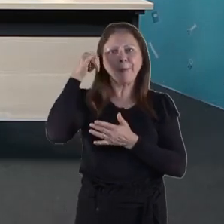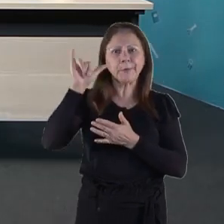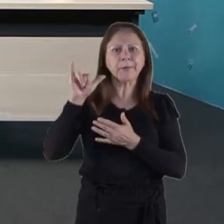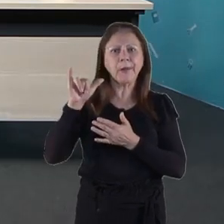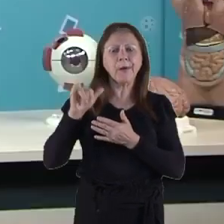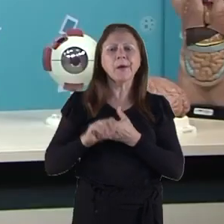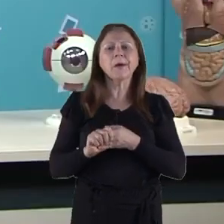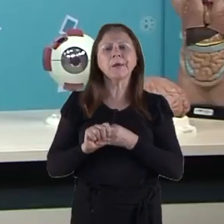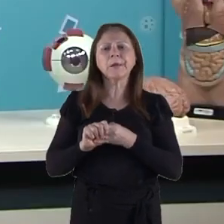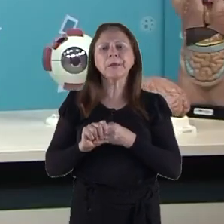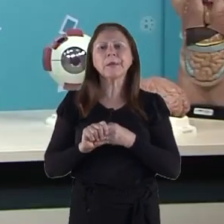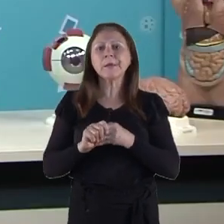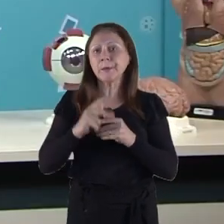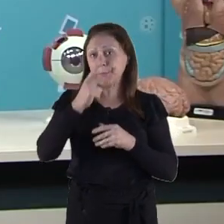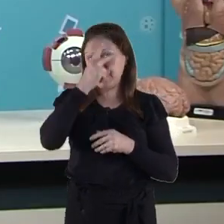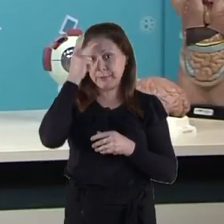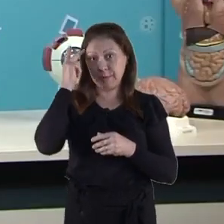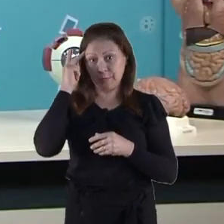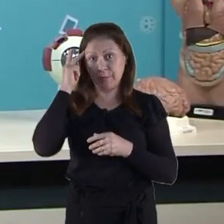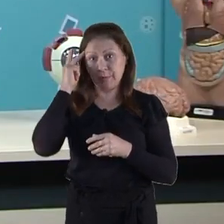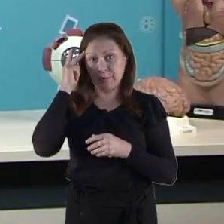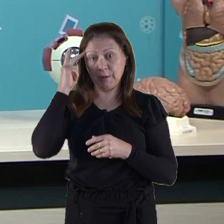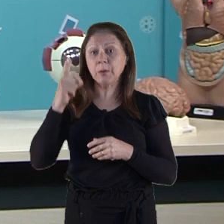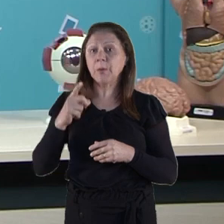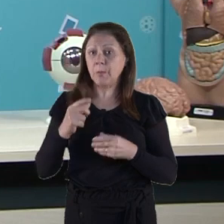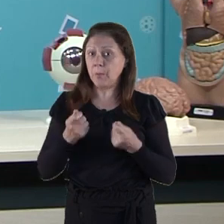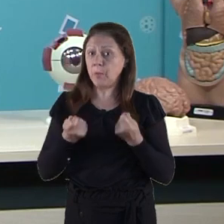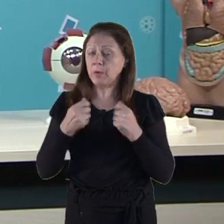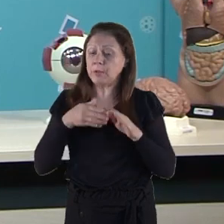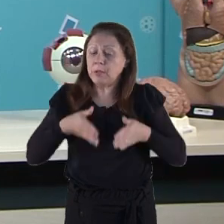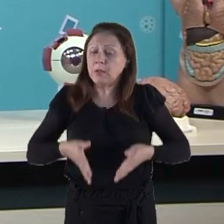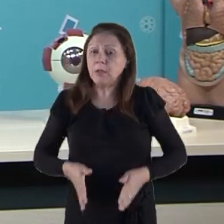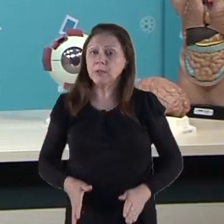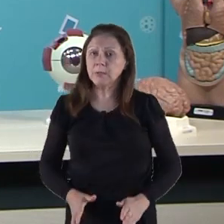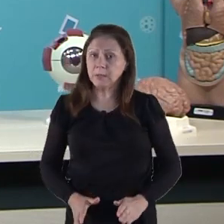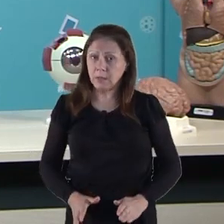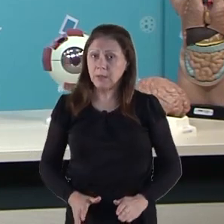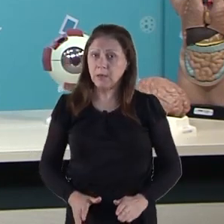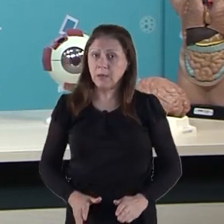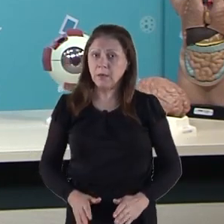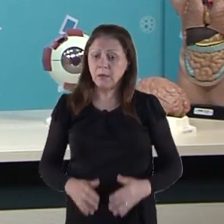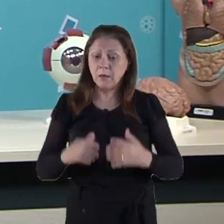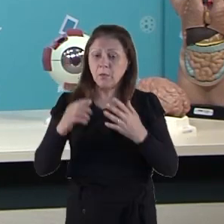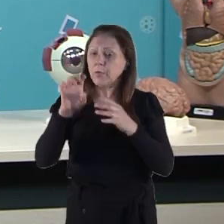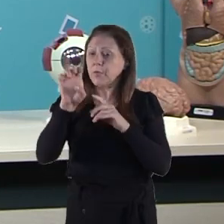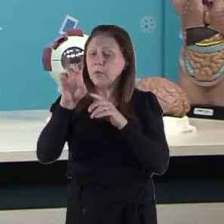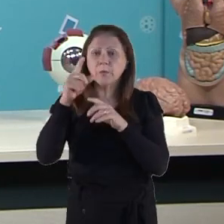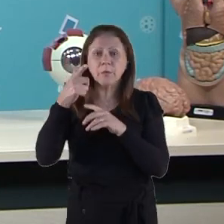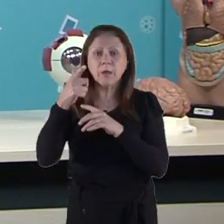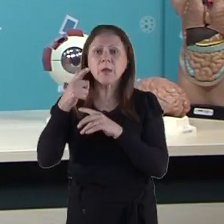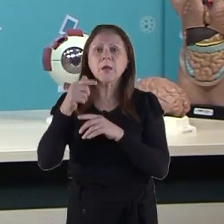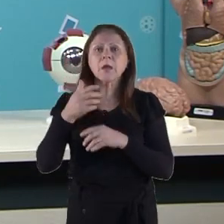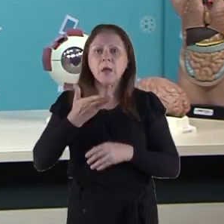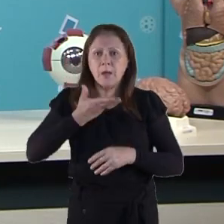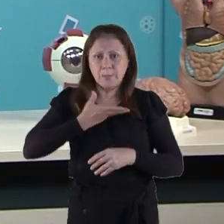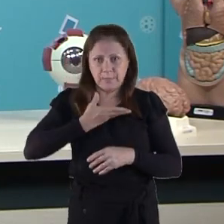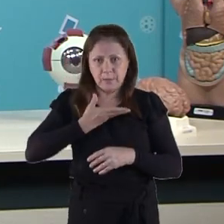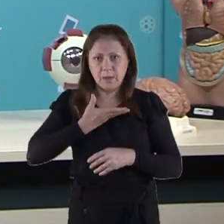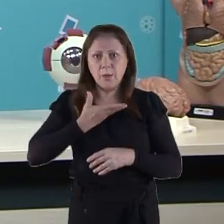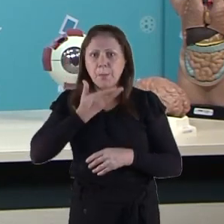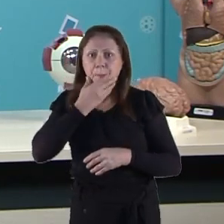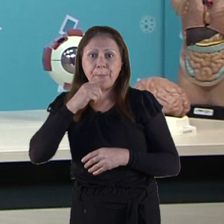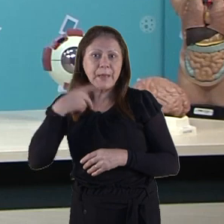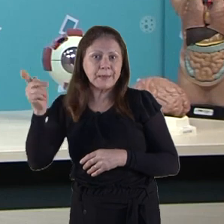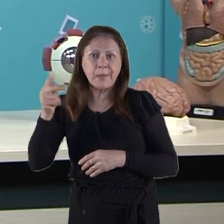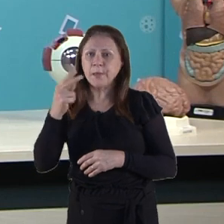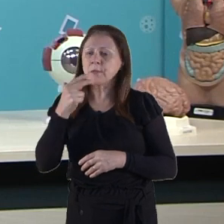eu posso correr. Algumas pessoas, por exemplo, podem nascer sem algum sentido, como, por exemplo, uma amiga minha tem um pai que não tem olfato. Você acredita